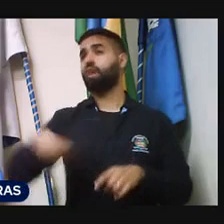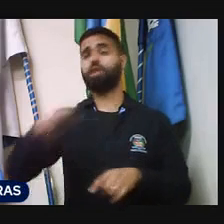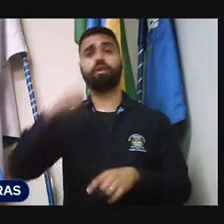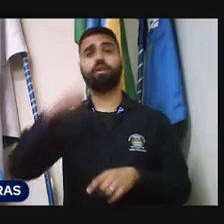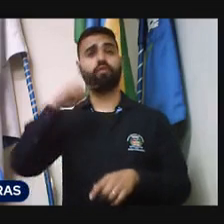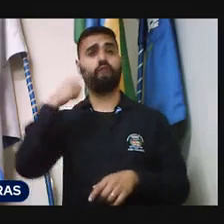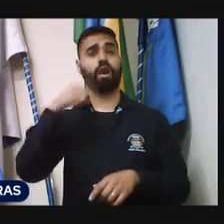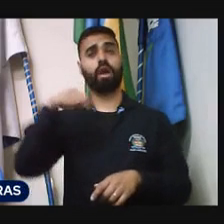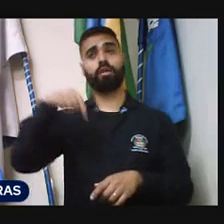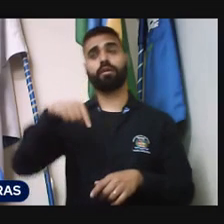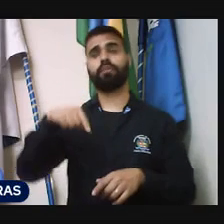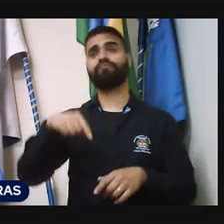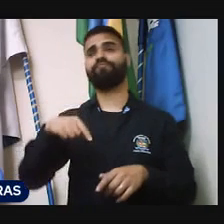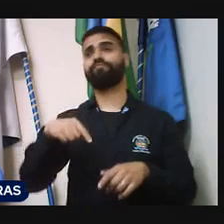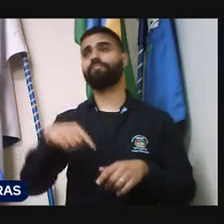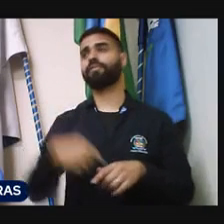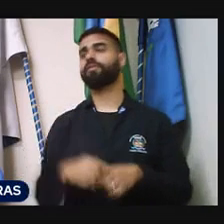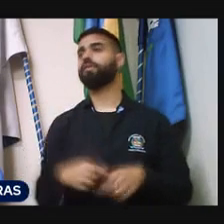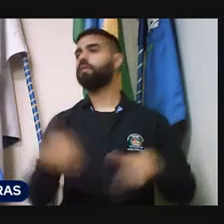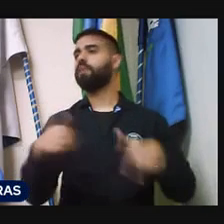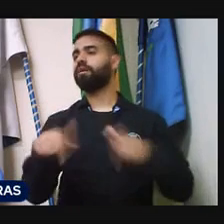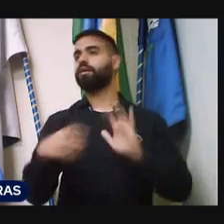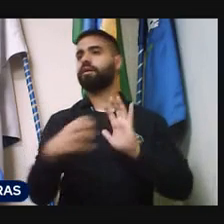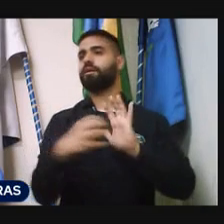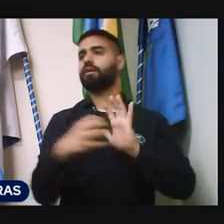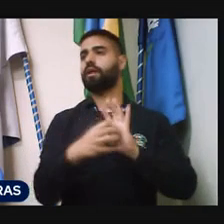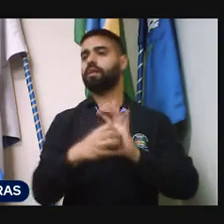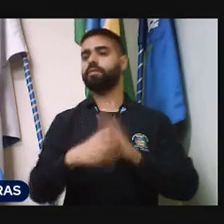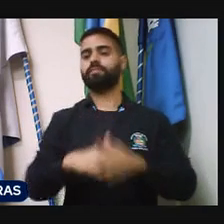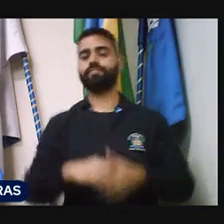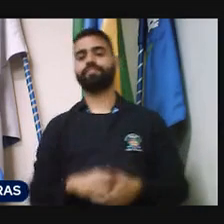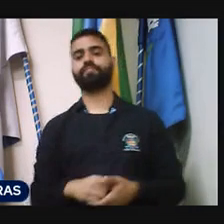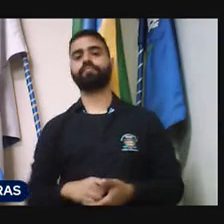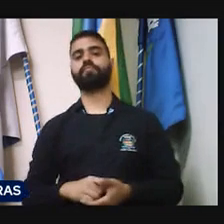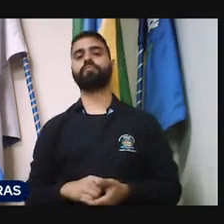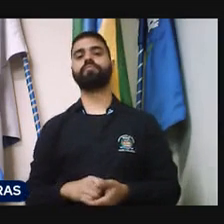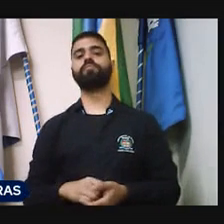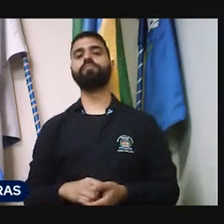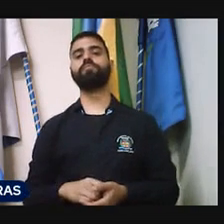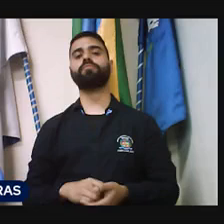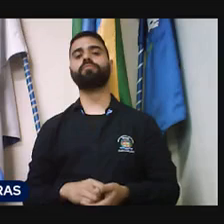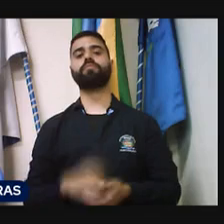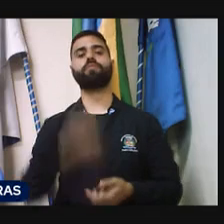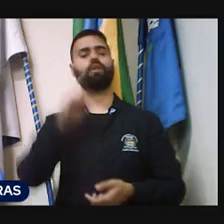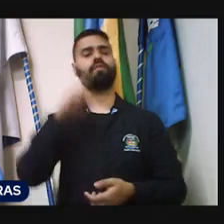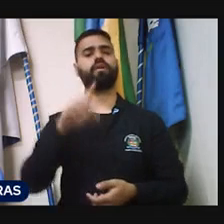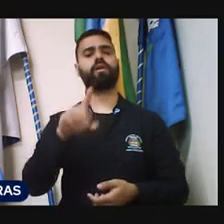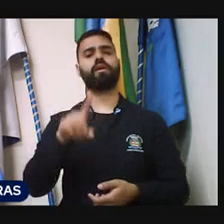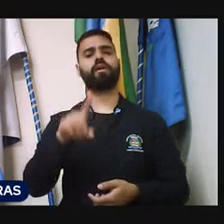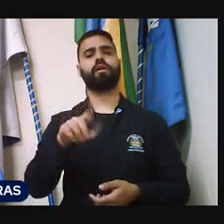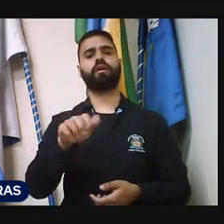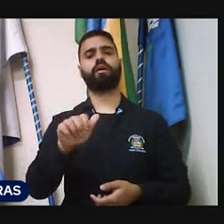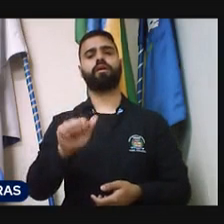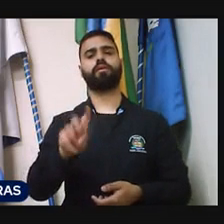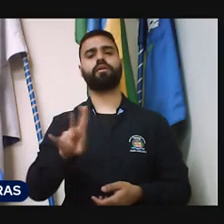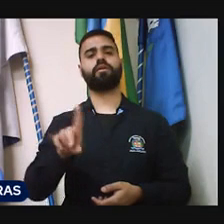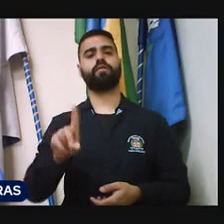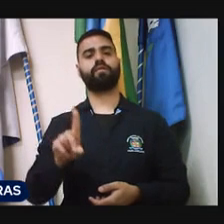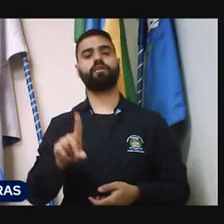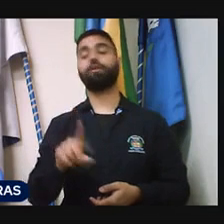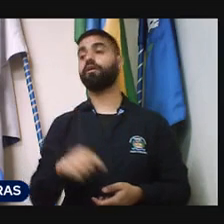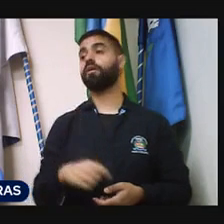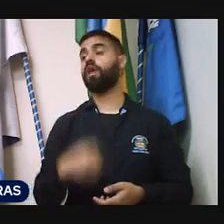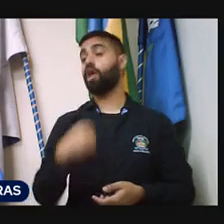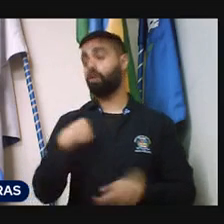os nossos incansáveis também da casa advogado desde o dia eu sou Bacharel em Direito formado